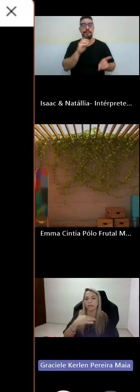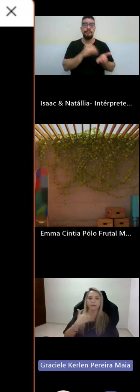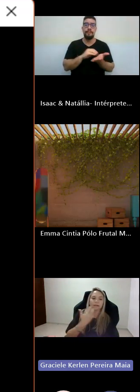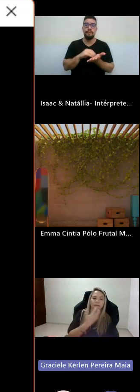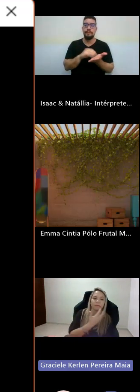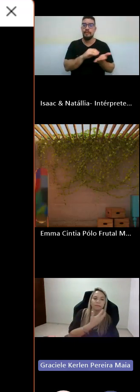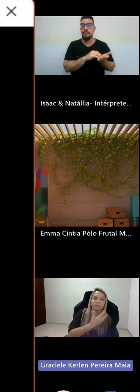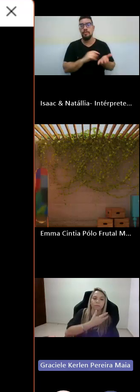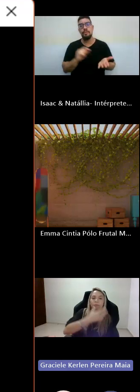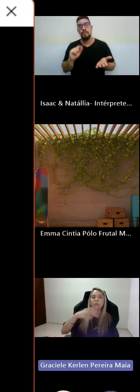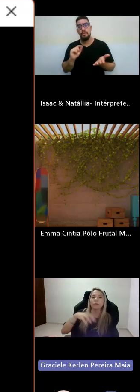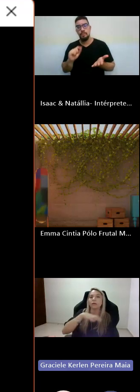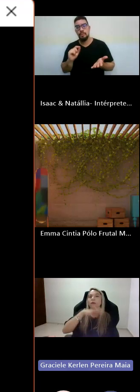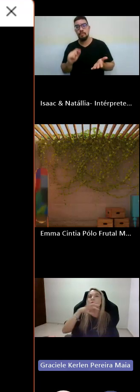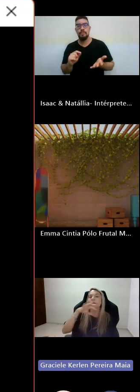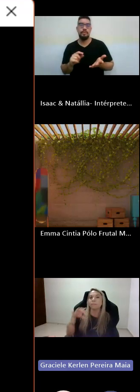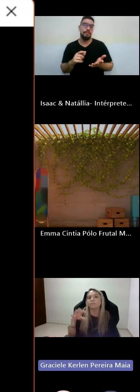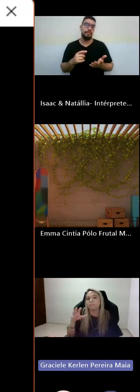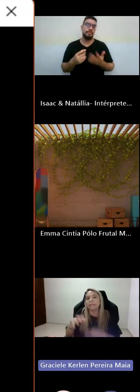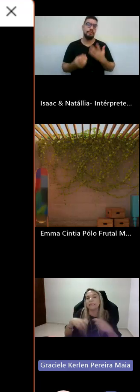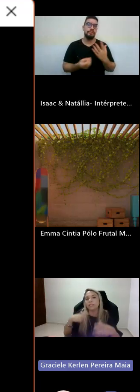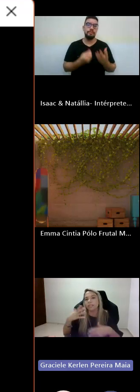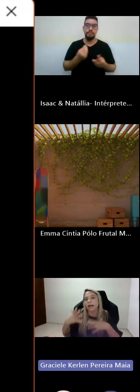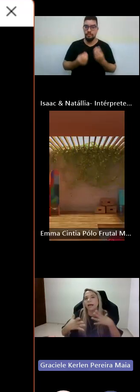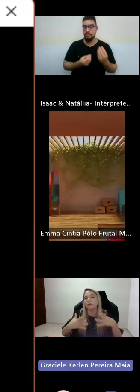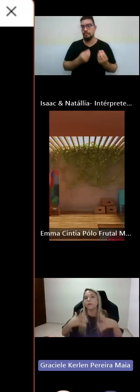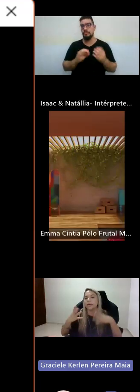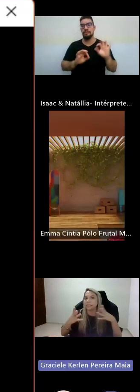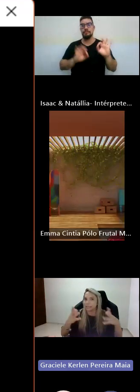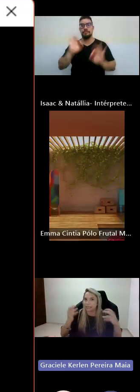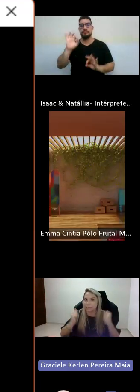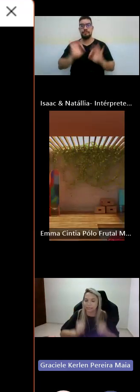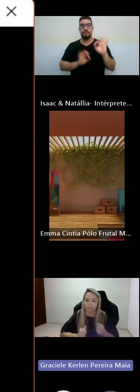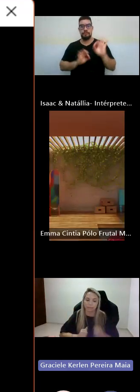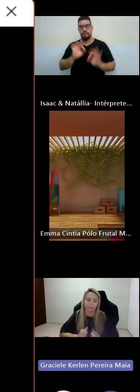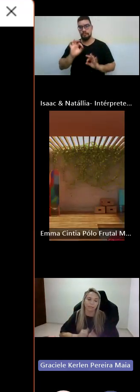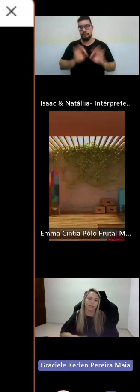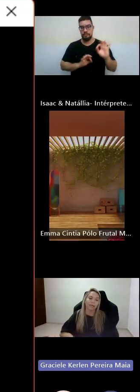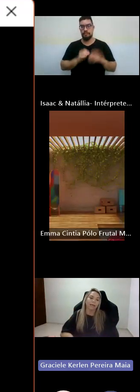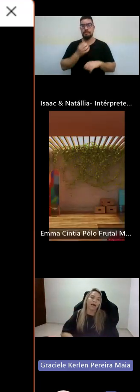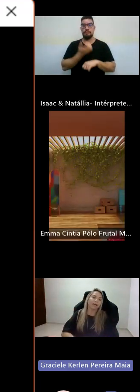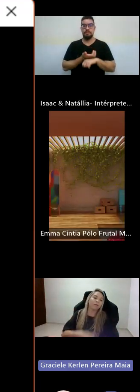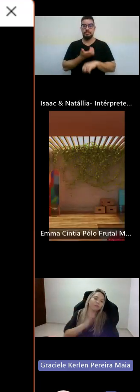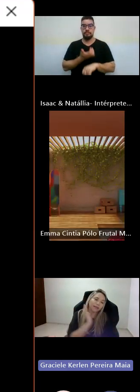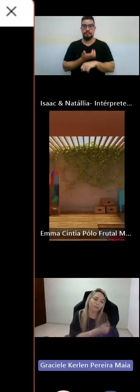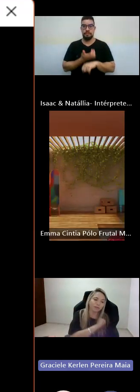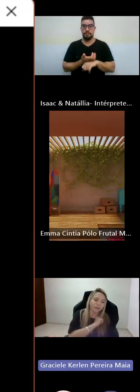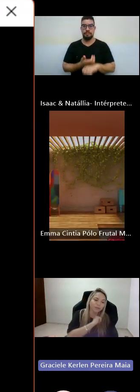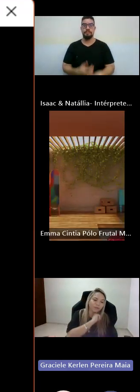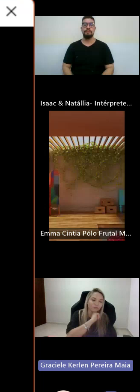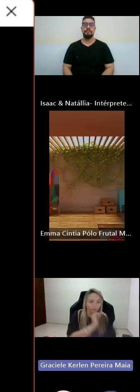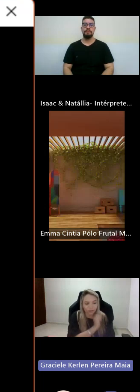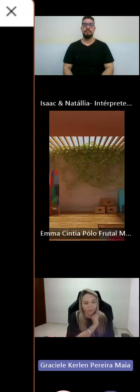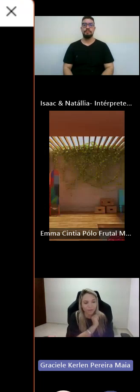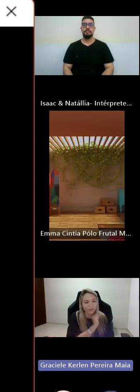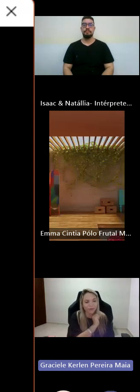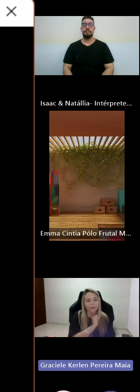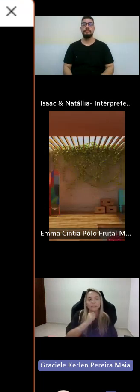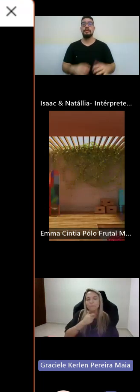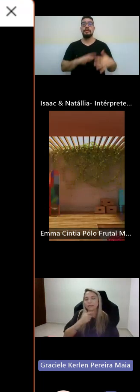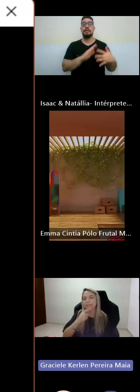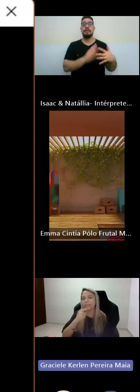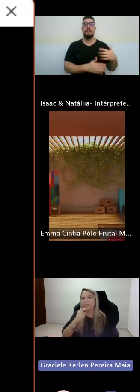ou como que eu ia planejar e organizar essa disciplina. Aí eu fui lá no Libras 1, fui no